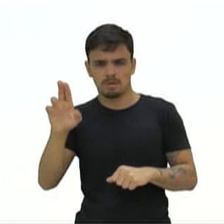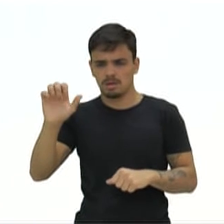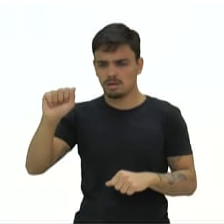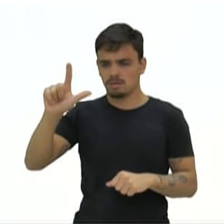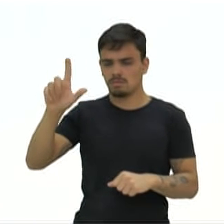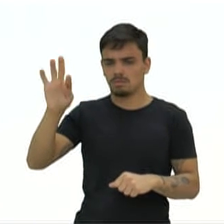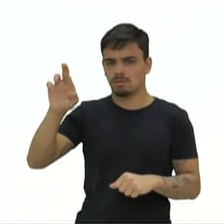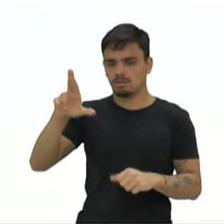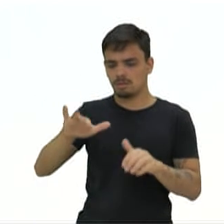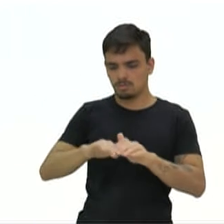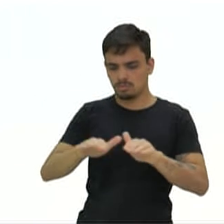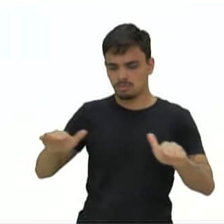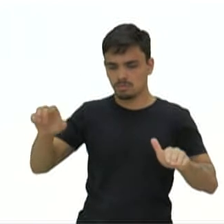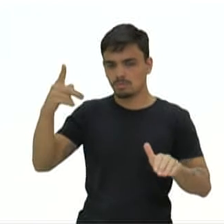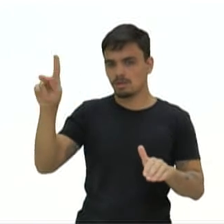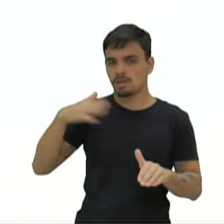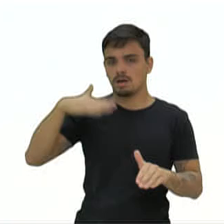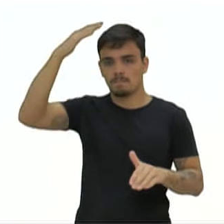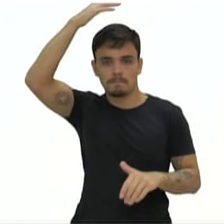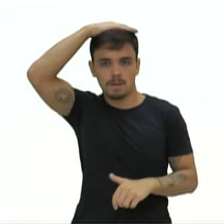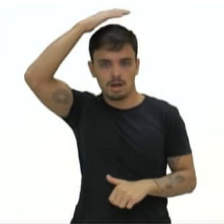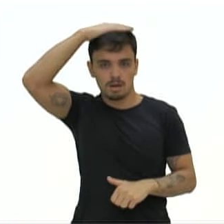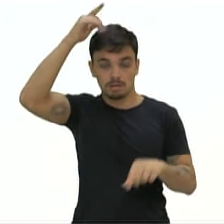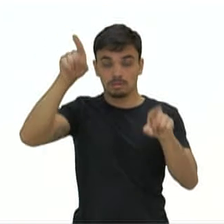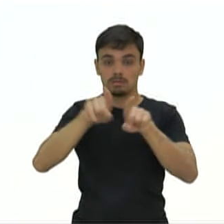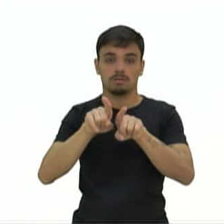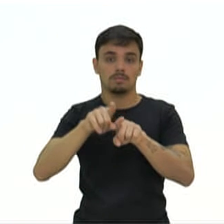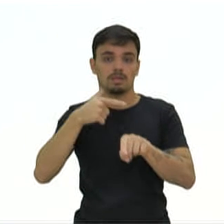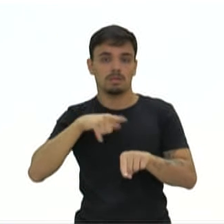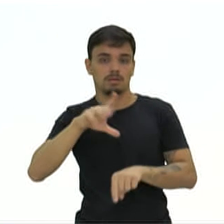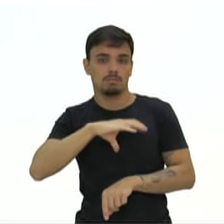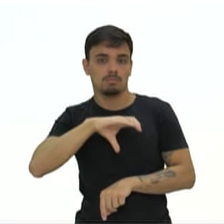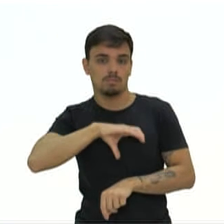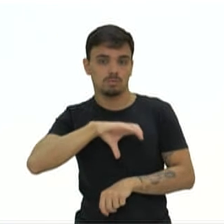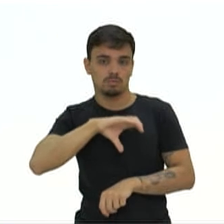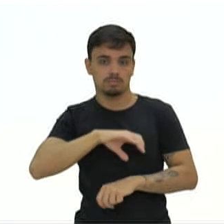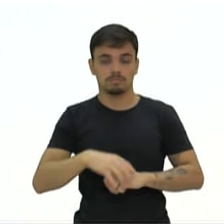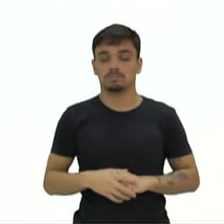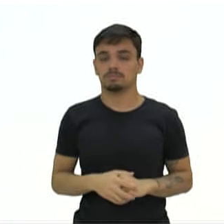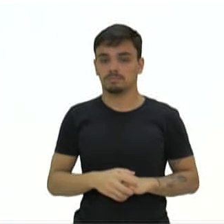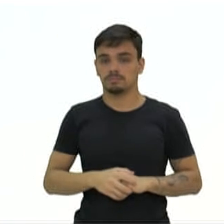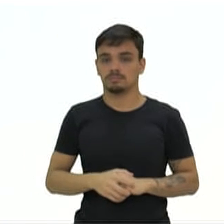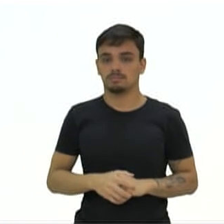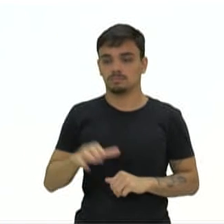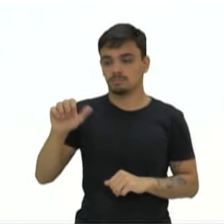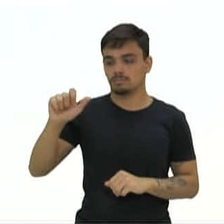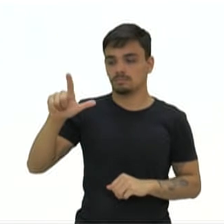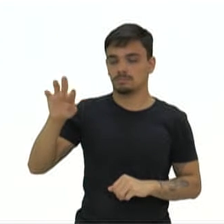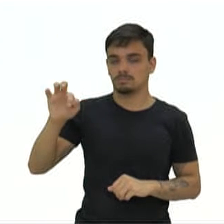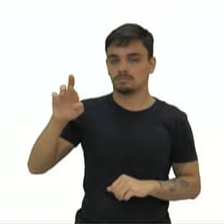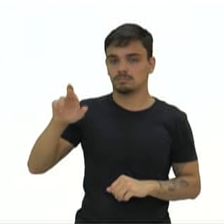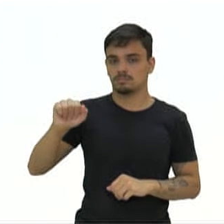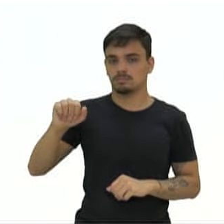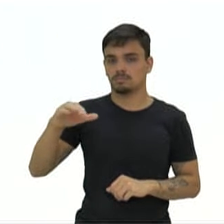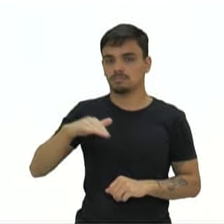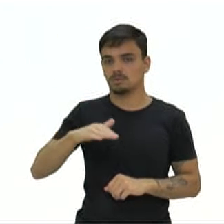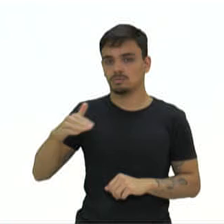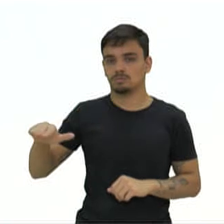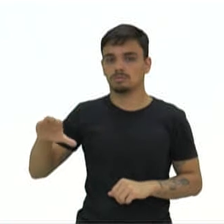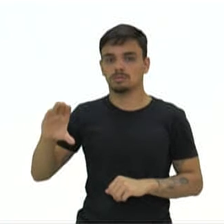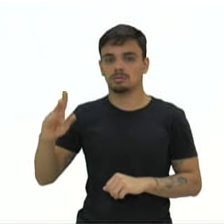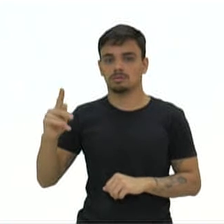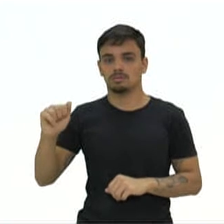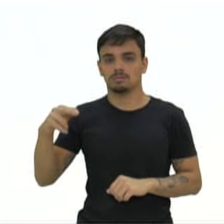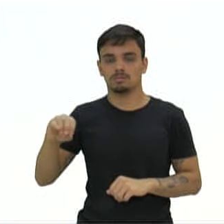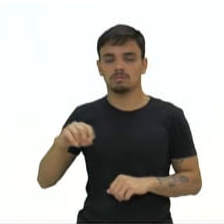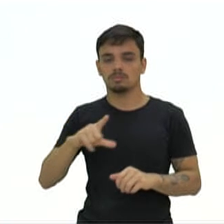região, no Pará, que também tem em Portugal. Então, Alter do Chão chamava-se antes esse